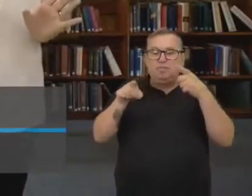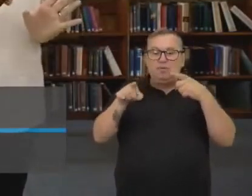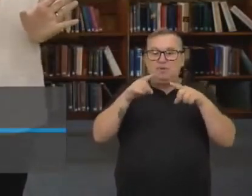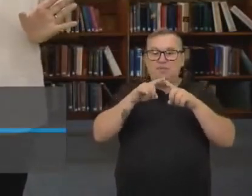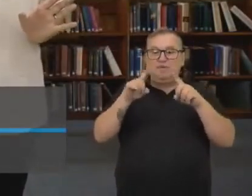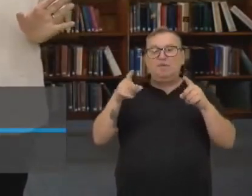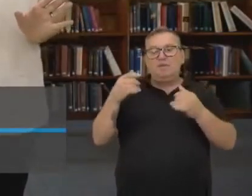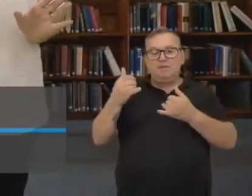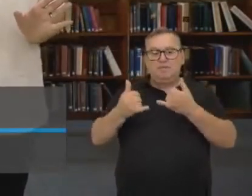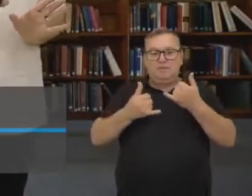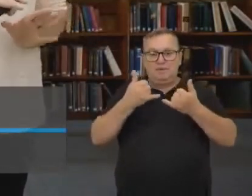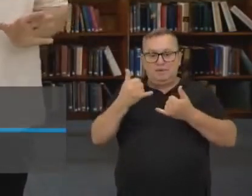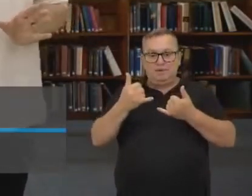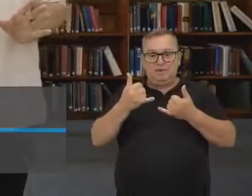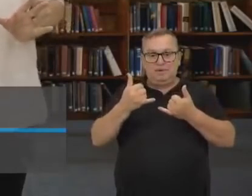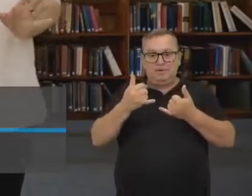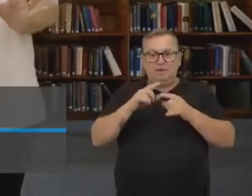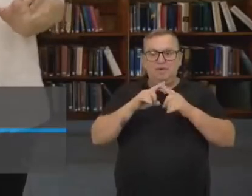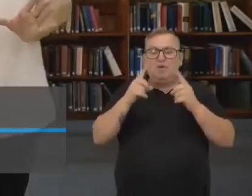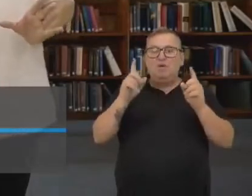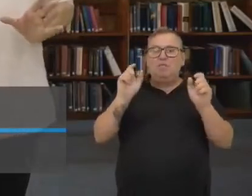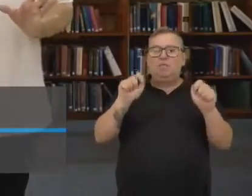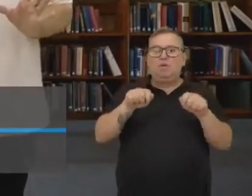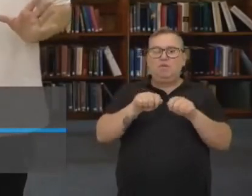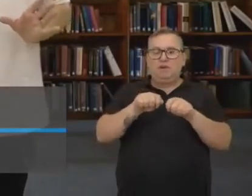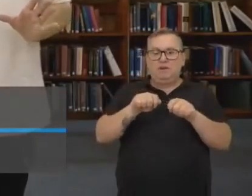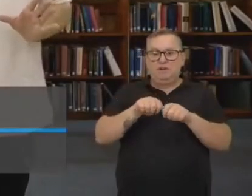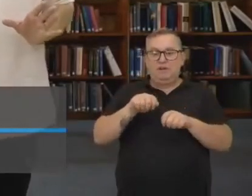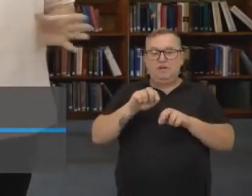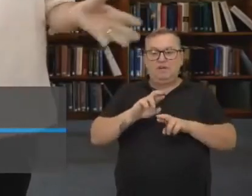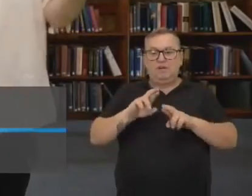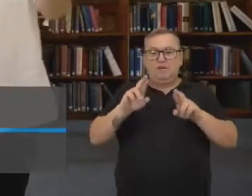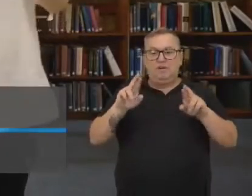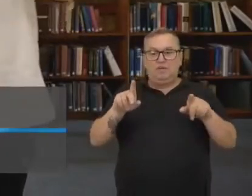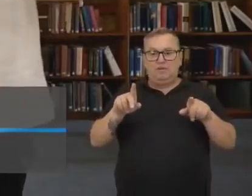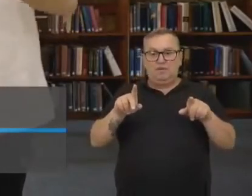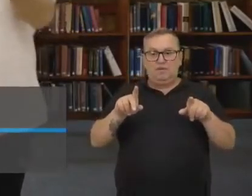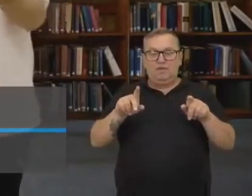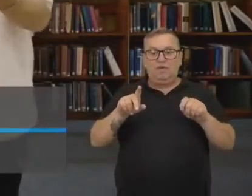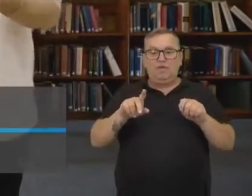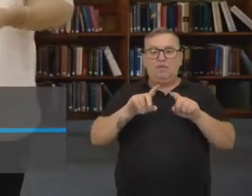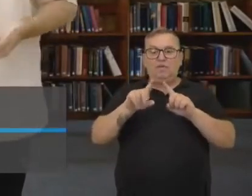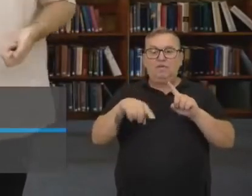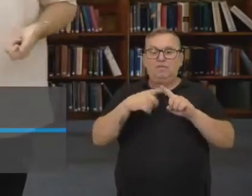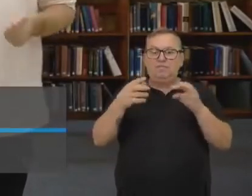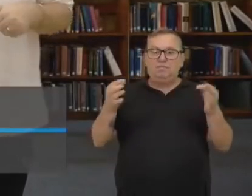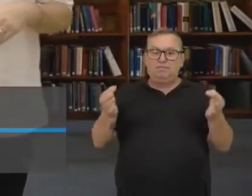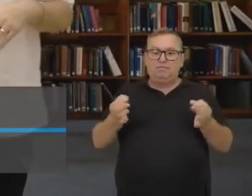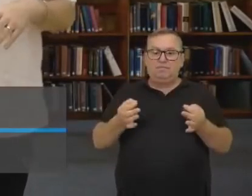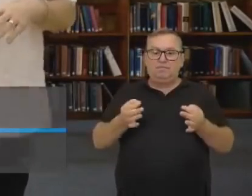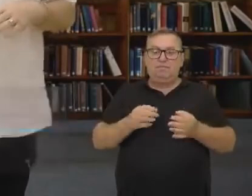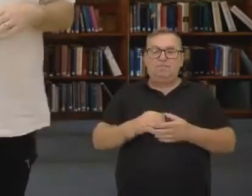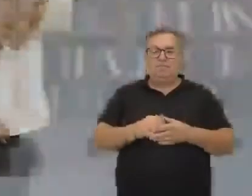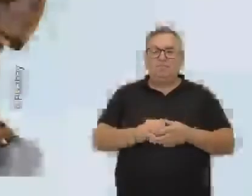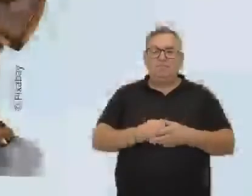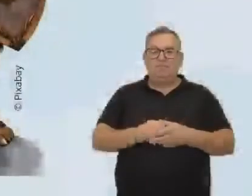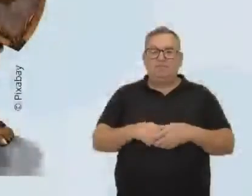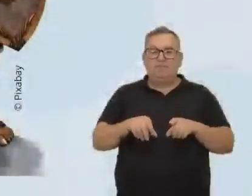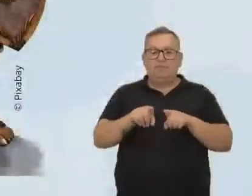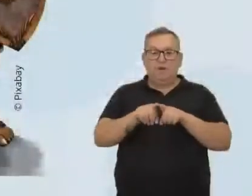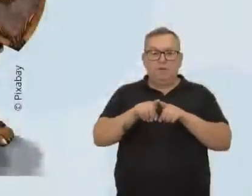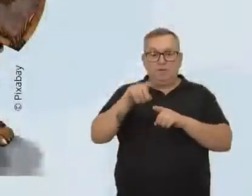gente brinque com a nossa rotina. Como que a gente pode construir uma rotina de estudos mais efetiva? Temos também, quais